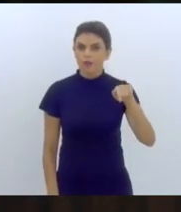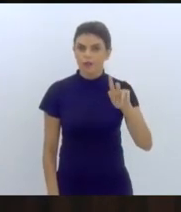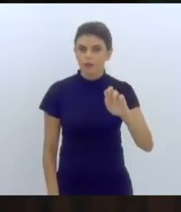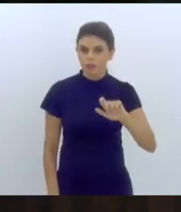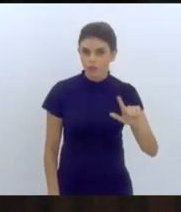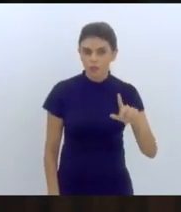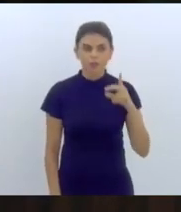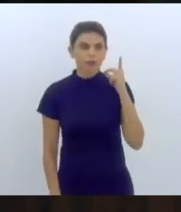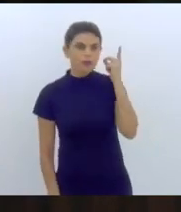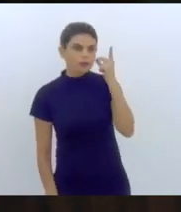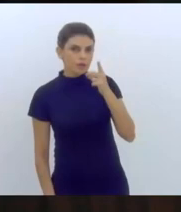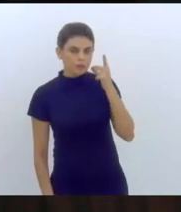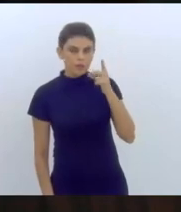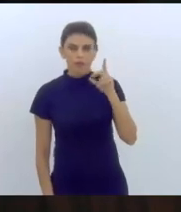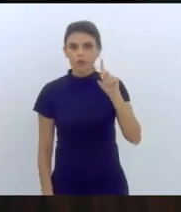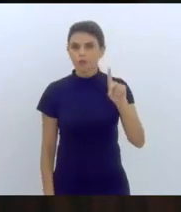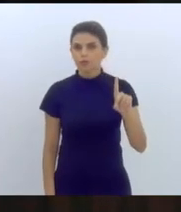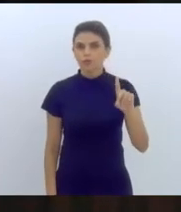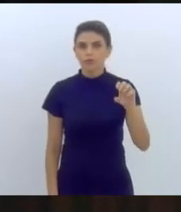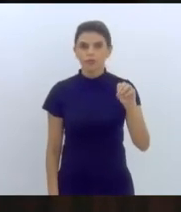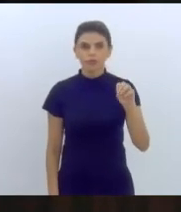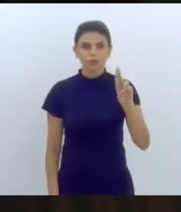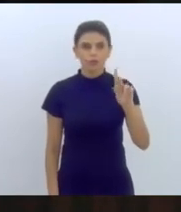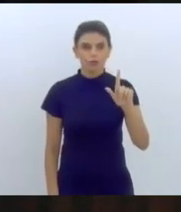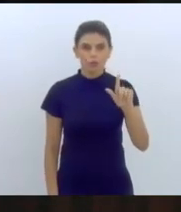Deputado Douglas Ruas.